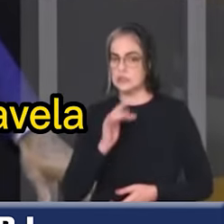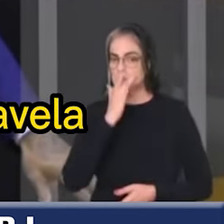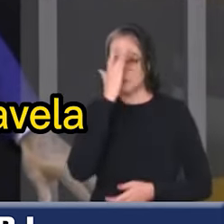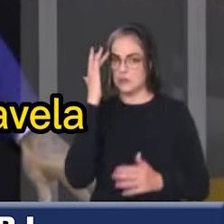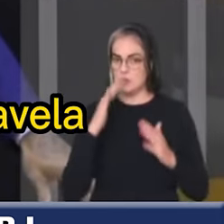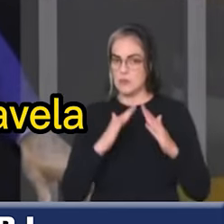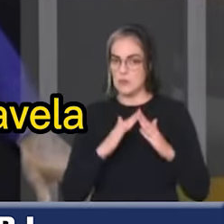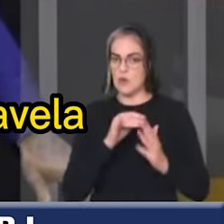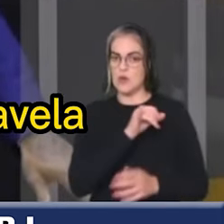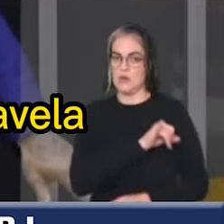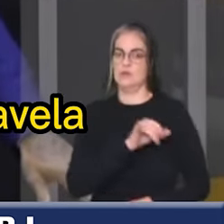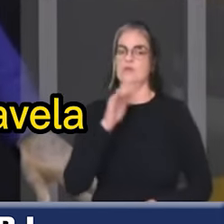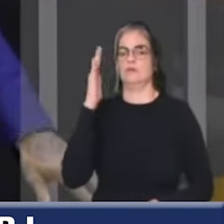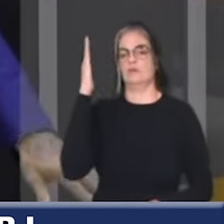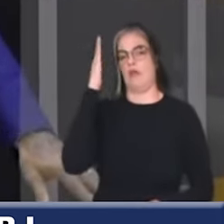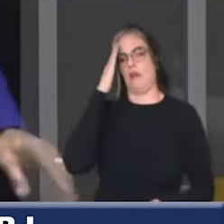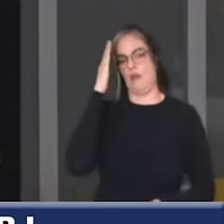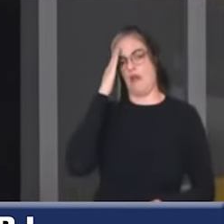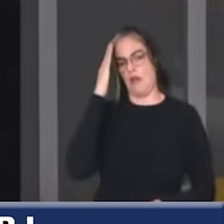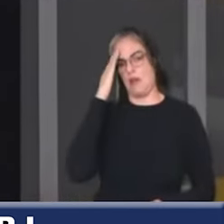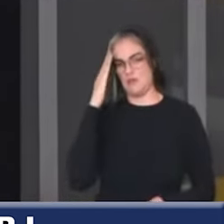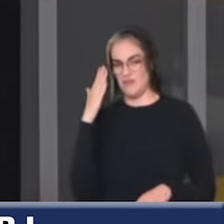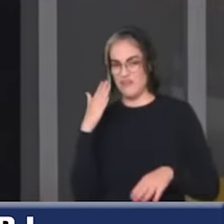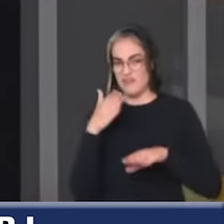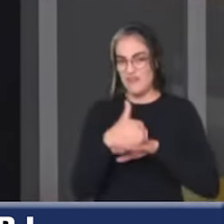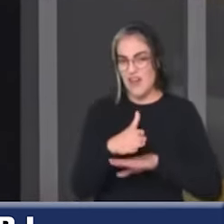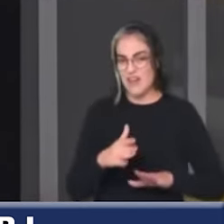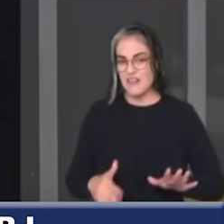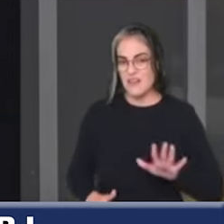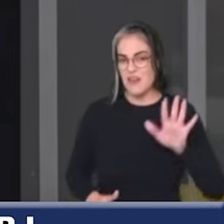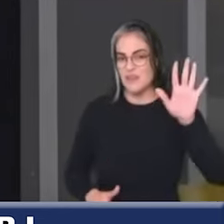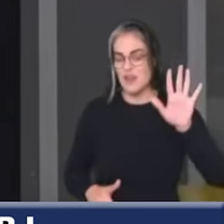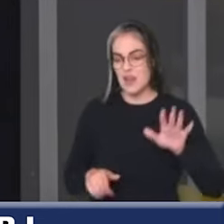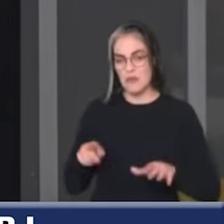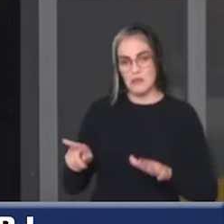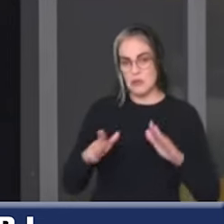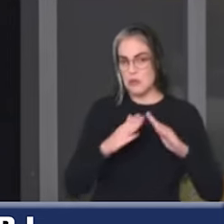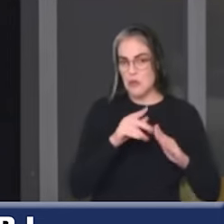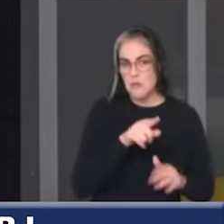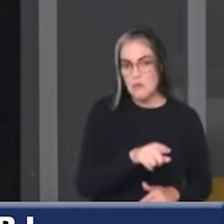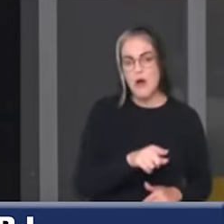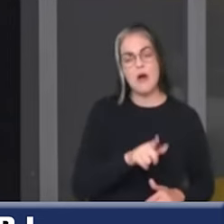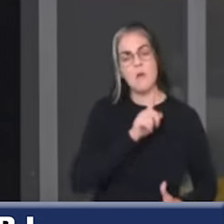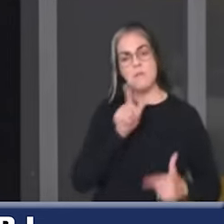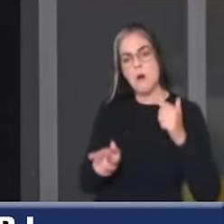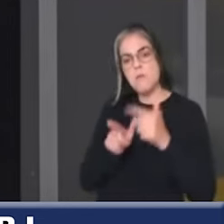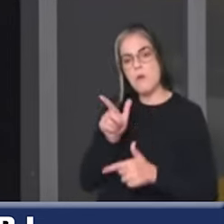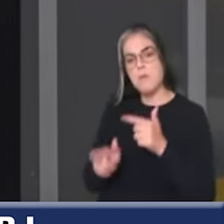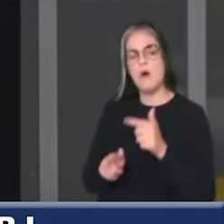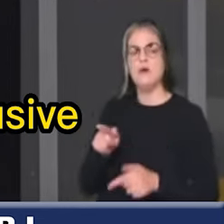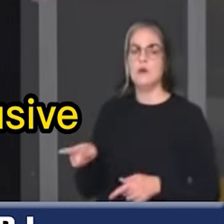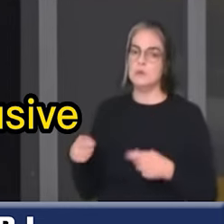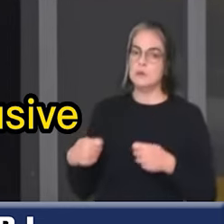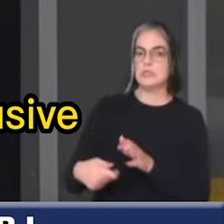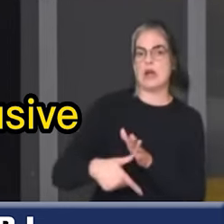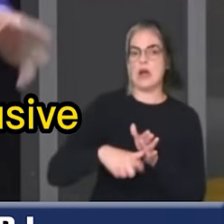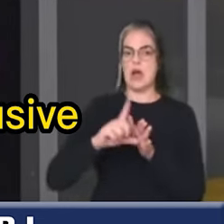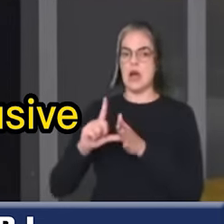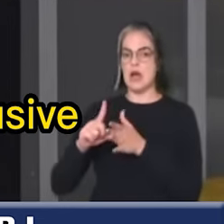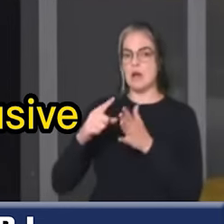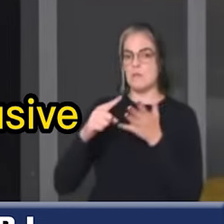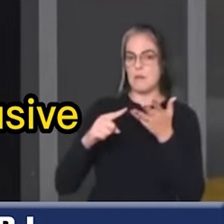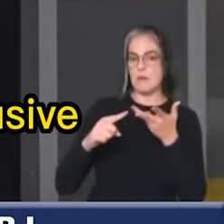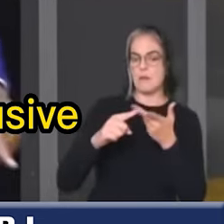vai numa favela e você não é morador, você é recebido a bala se não fizer todos os procedimentos deles. Tem muitas